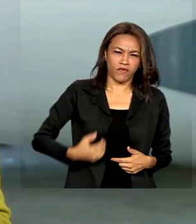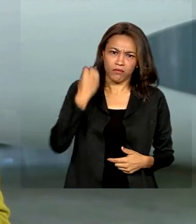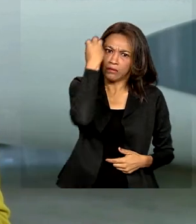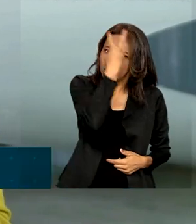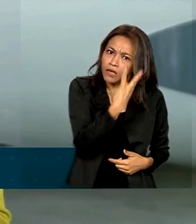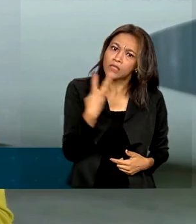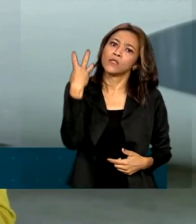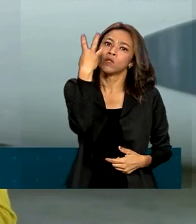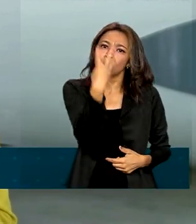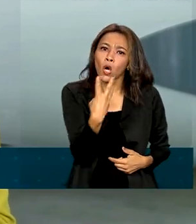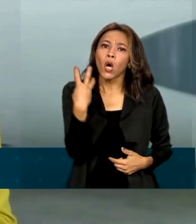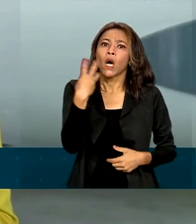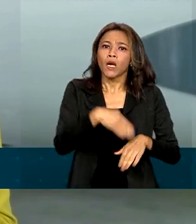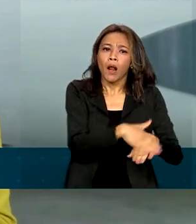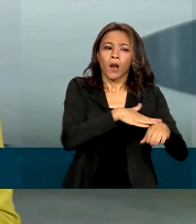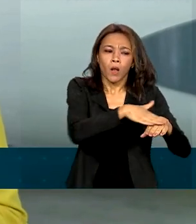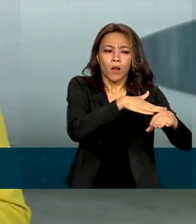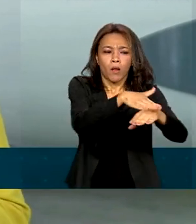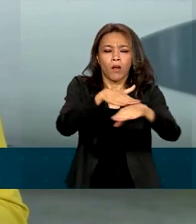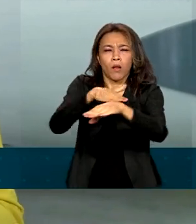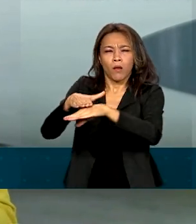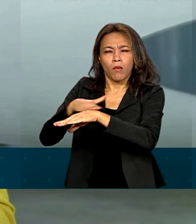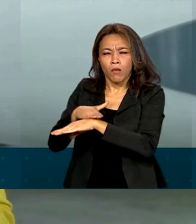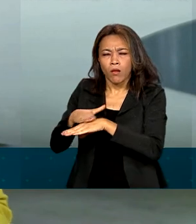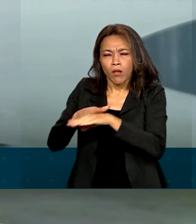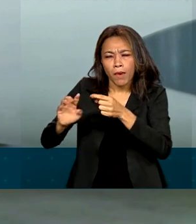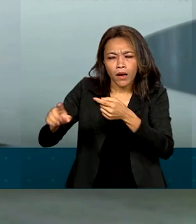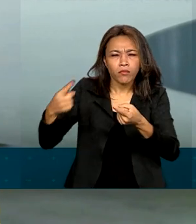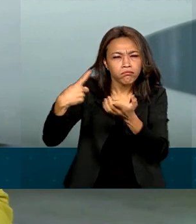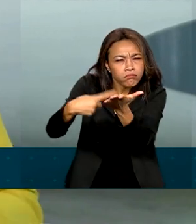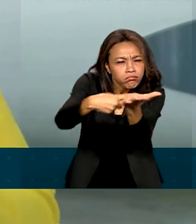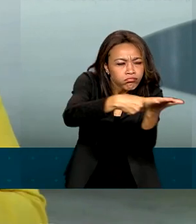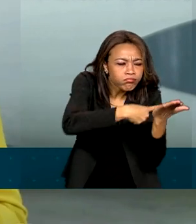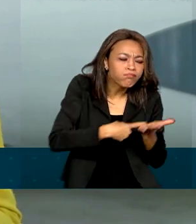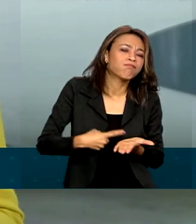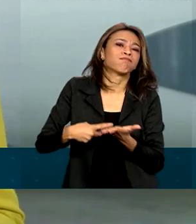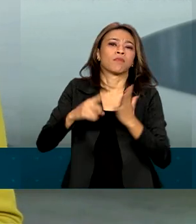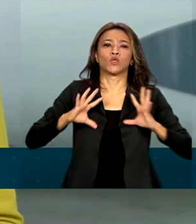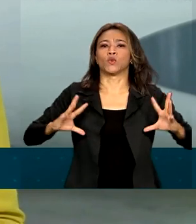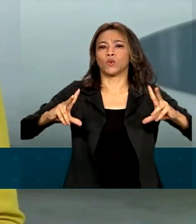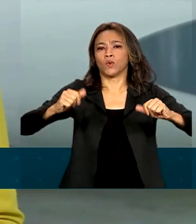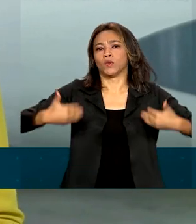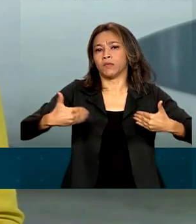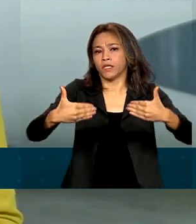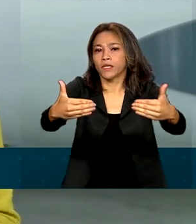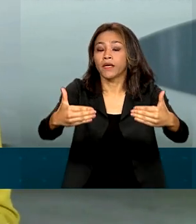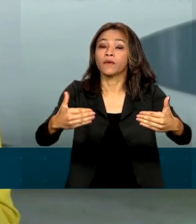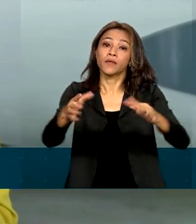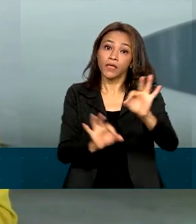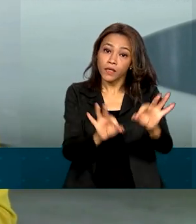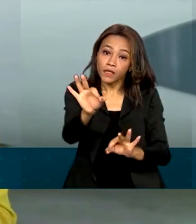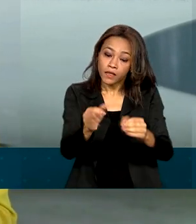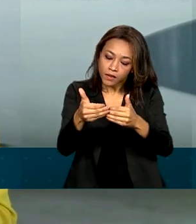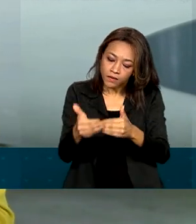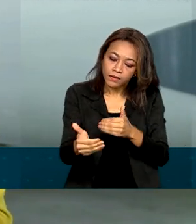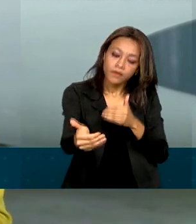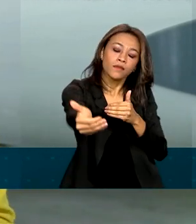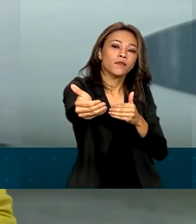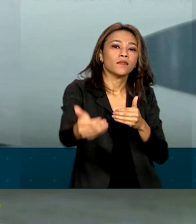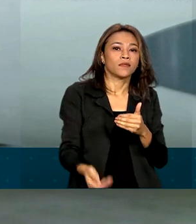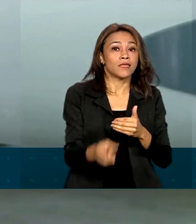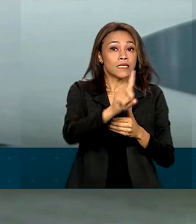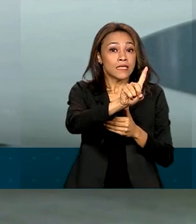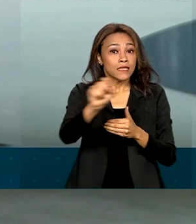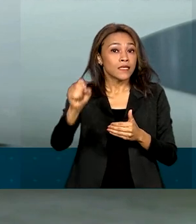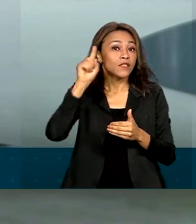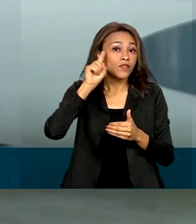de conversa para alinhar as ações de todas as pastas e definir os próximos passos para os primeiros 100